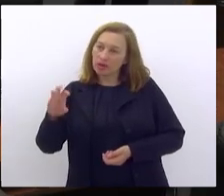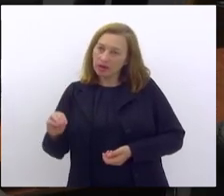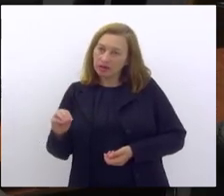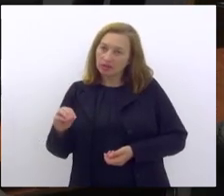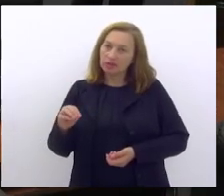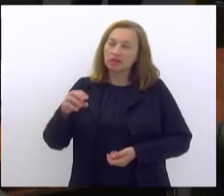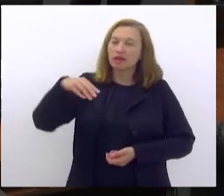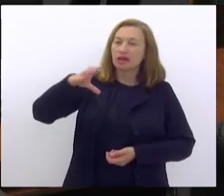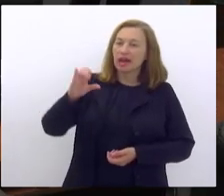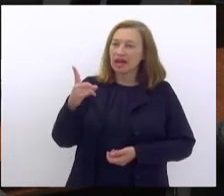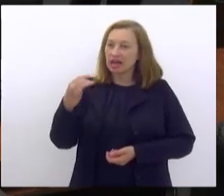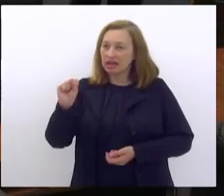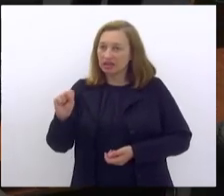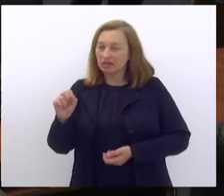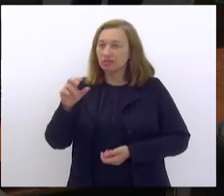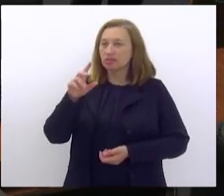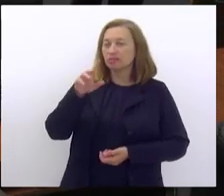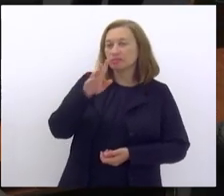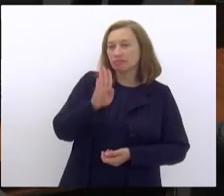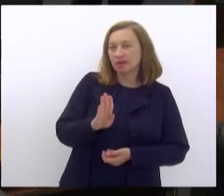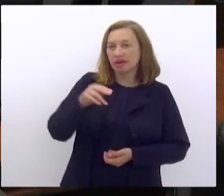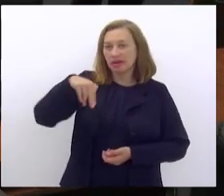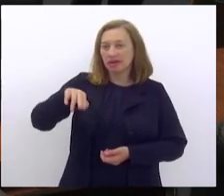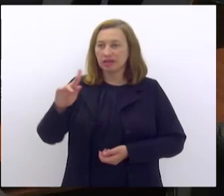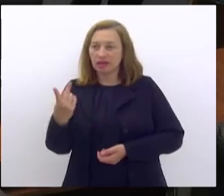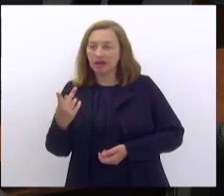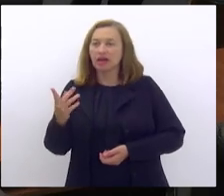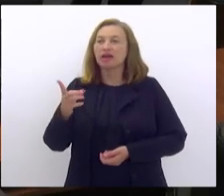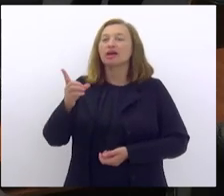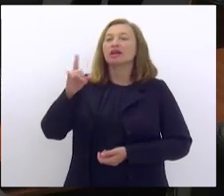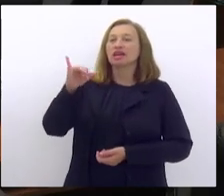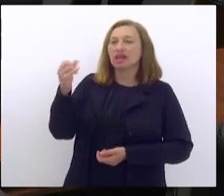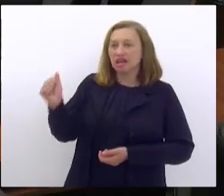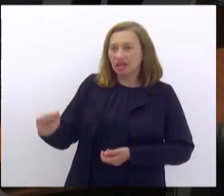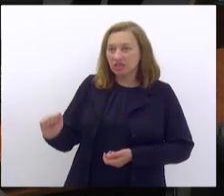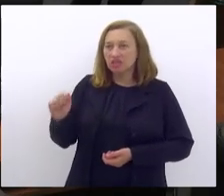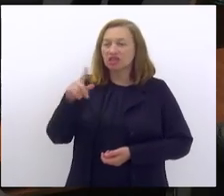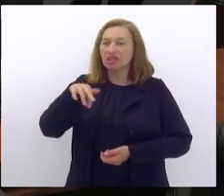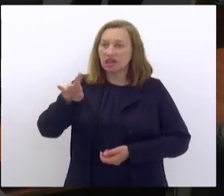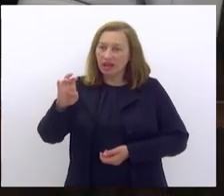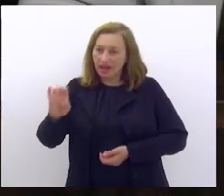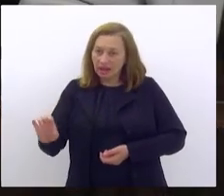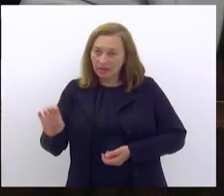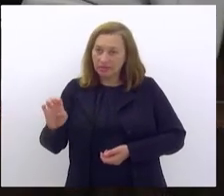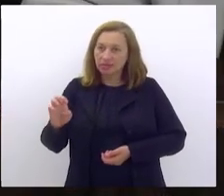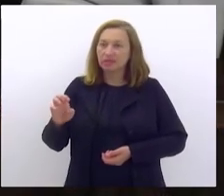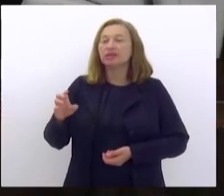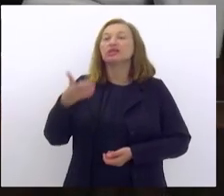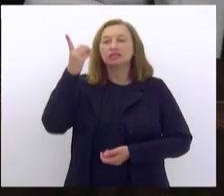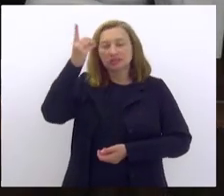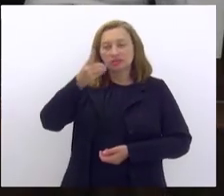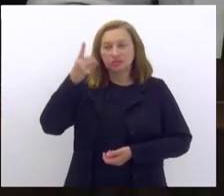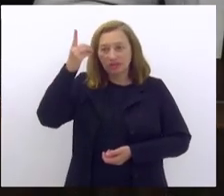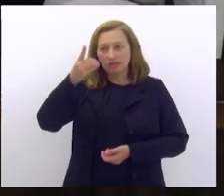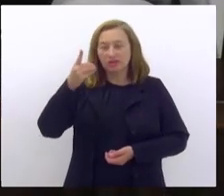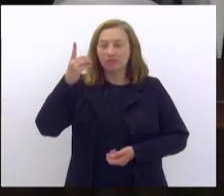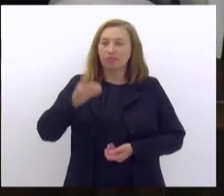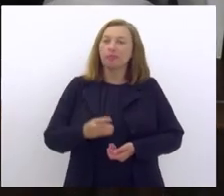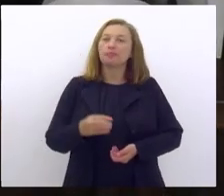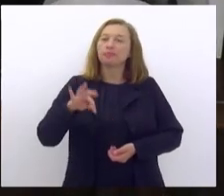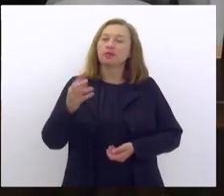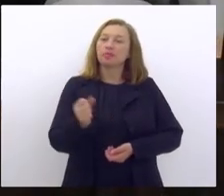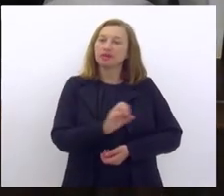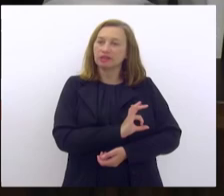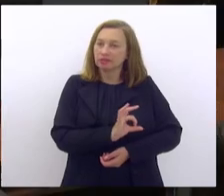Carlinho do BNH, Rodrigo Amorim, Índia Armelau, Guilherme Delaroy, nossa nobre deputada